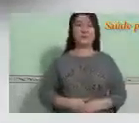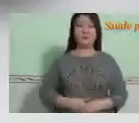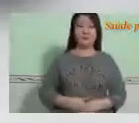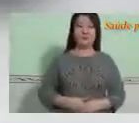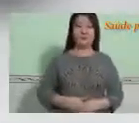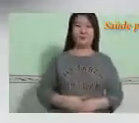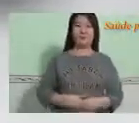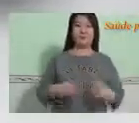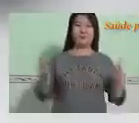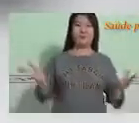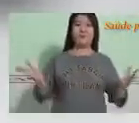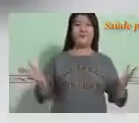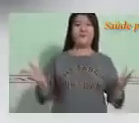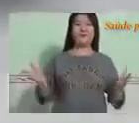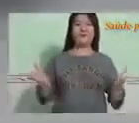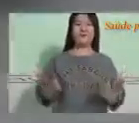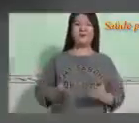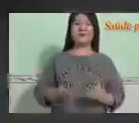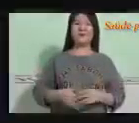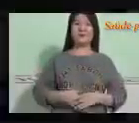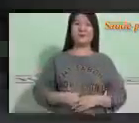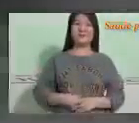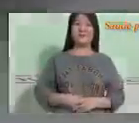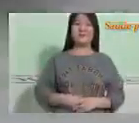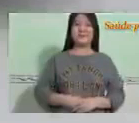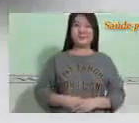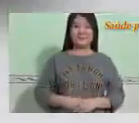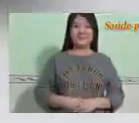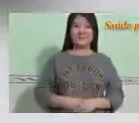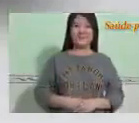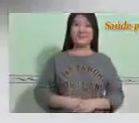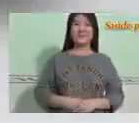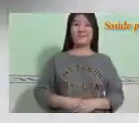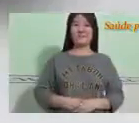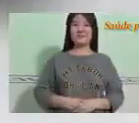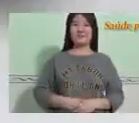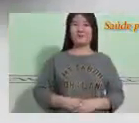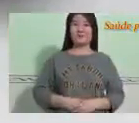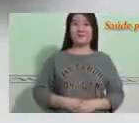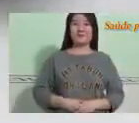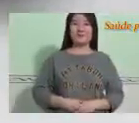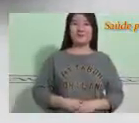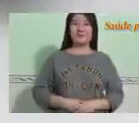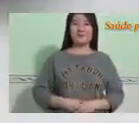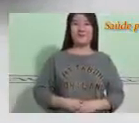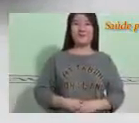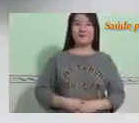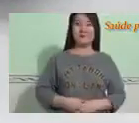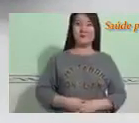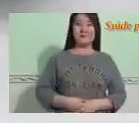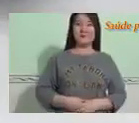mês, vírgula, exemplo, estelma elevador, quando surgirem infecções que precisam de cuidados médicos, ponto e vírgula, podem